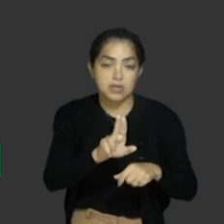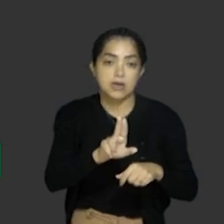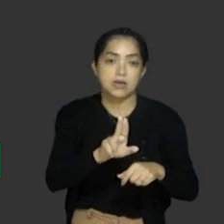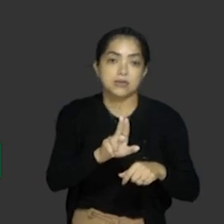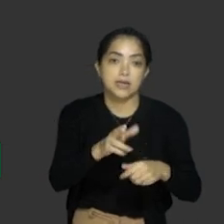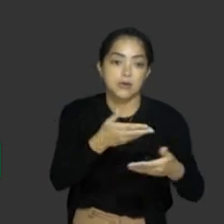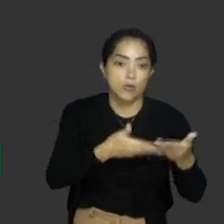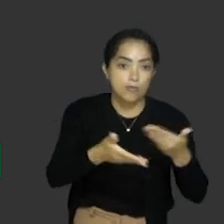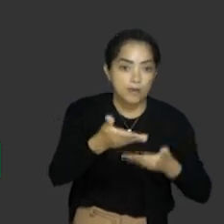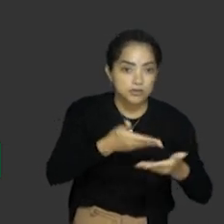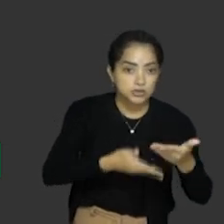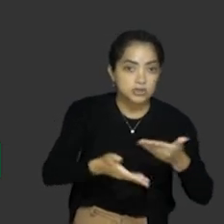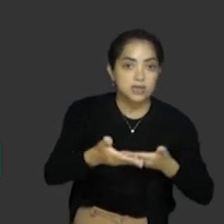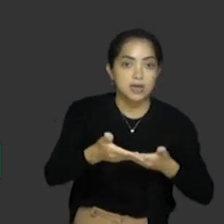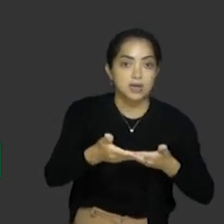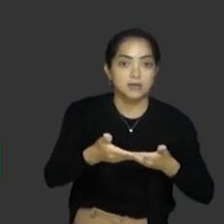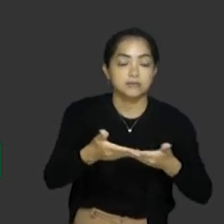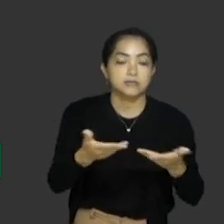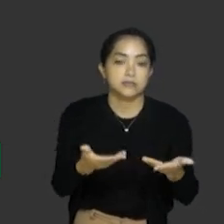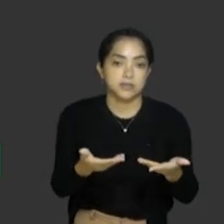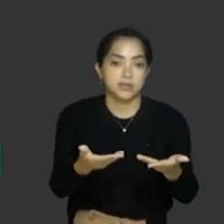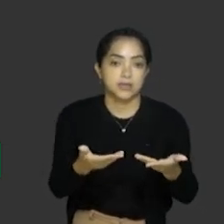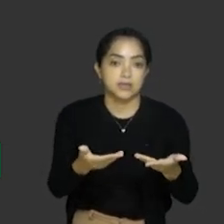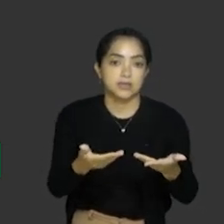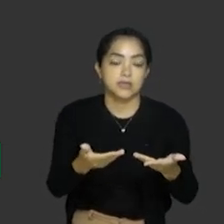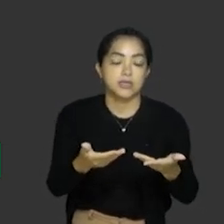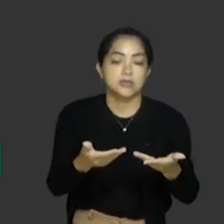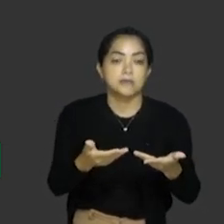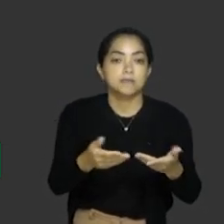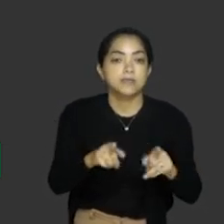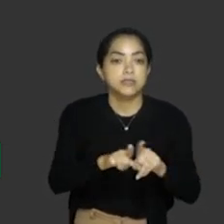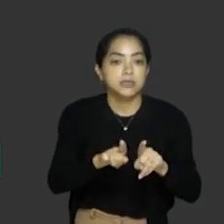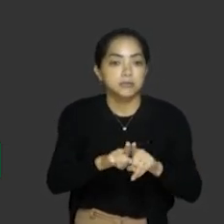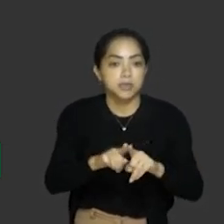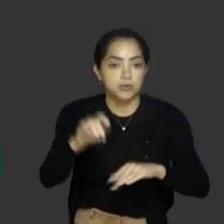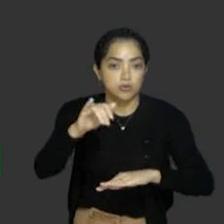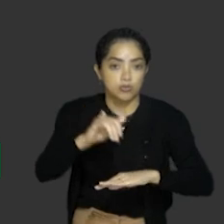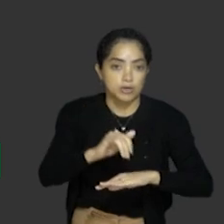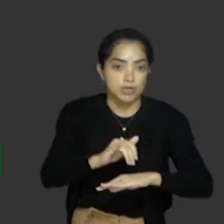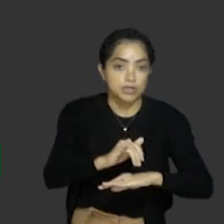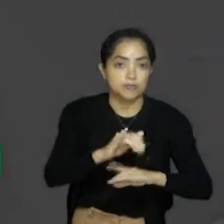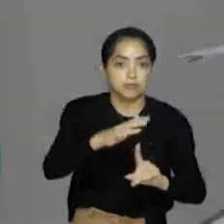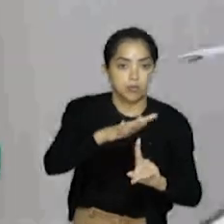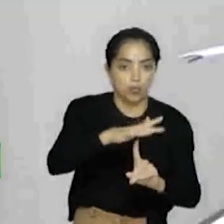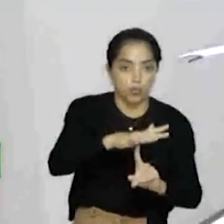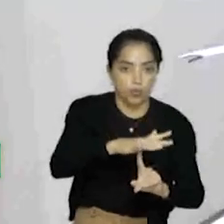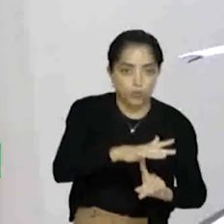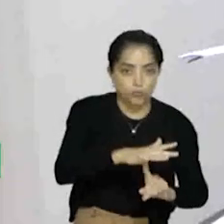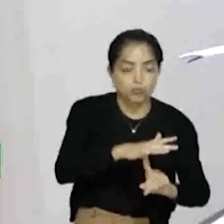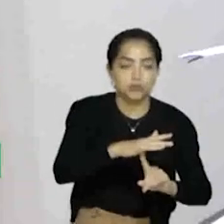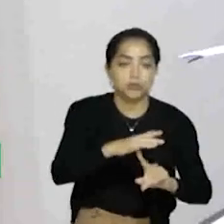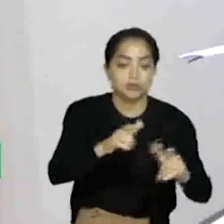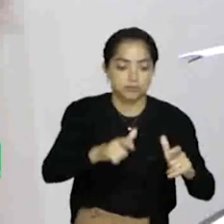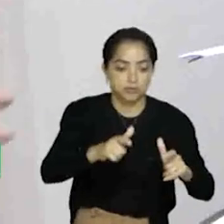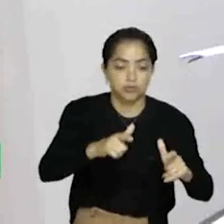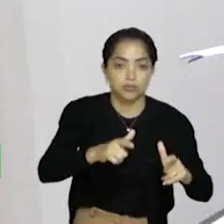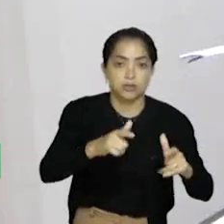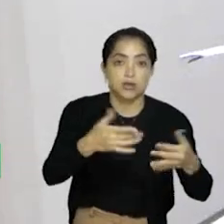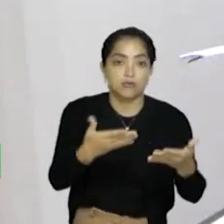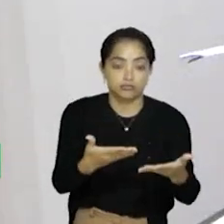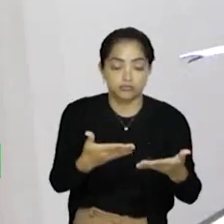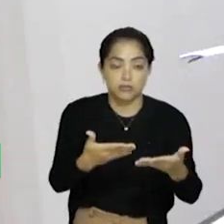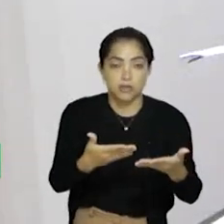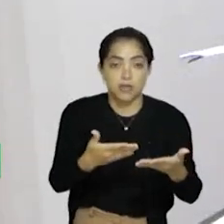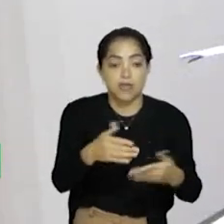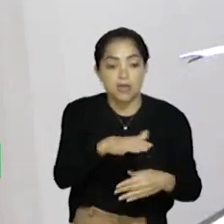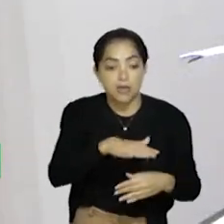está sendo usado entre bombeiro e polícia civil os casos de emergência é uma